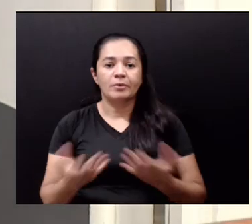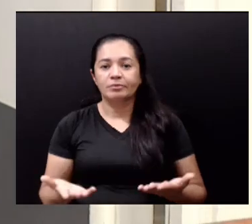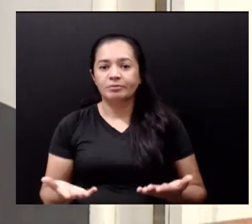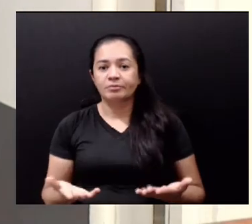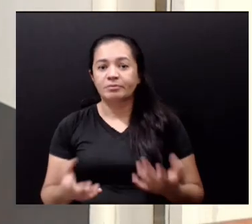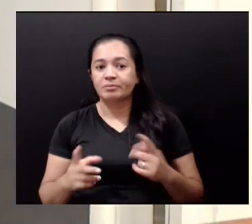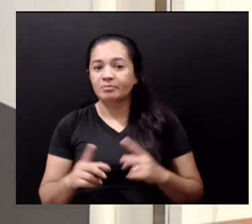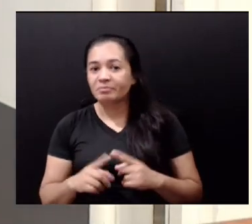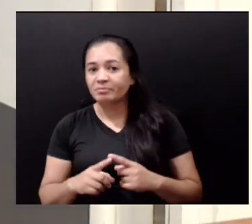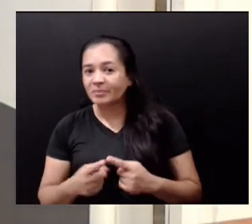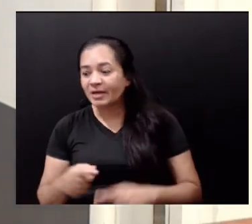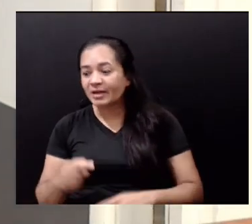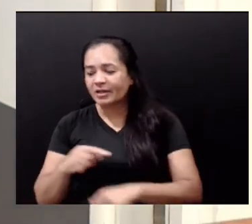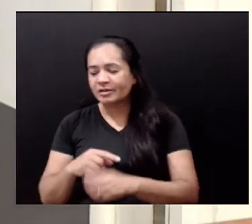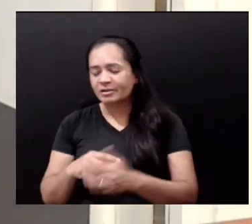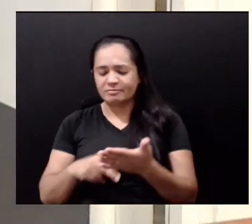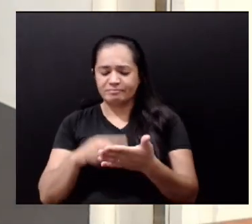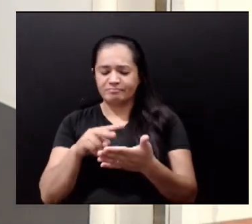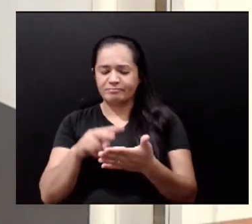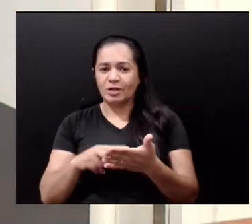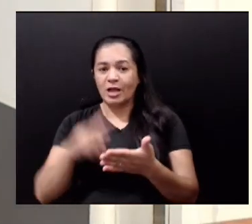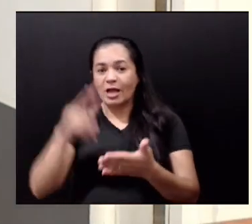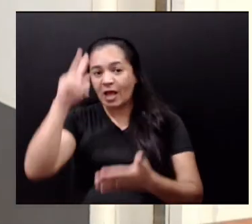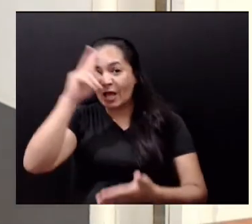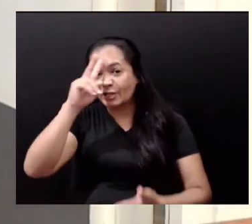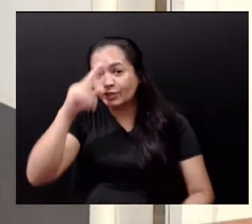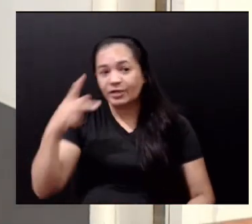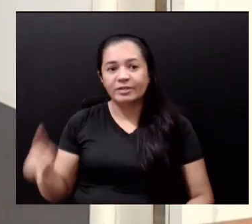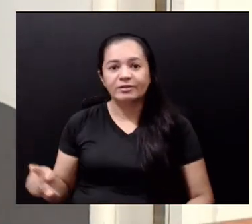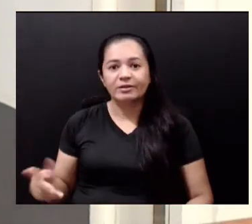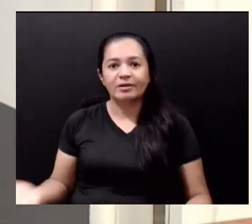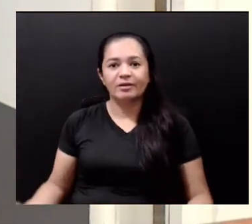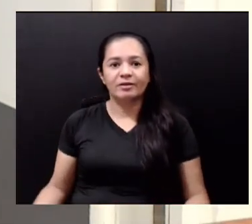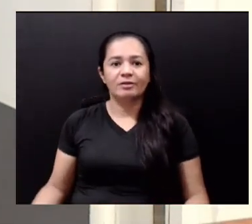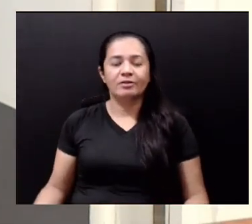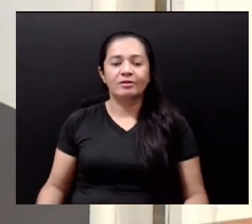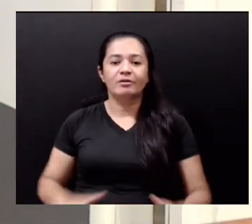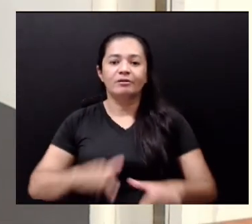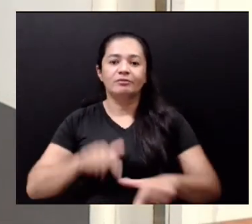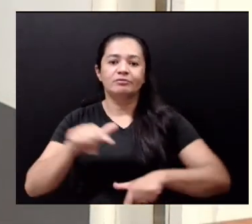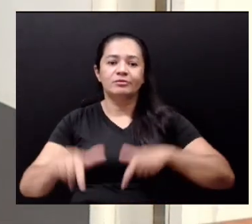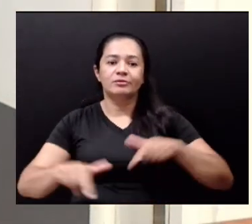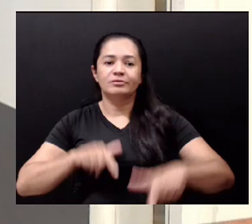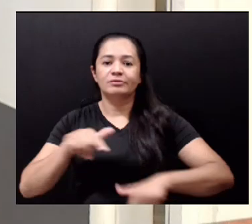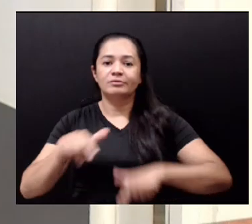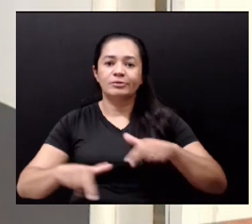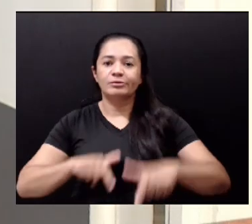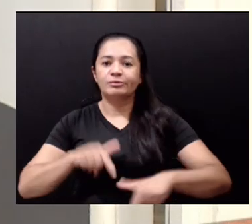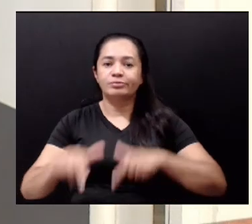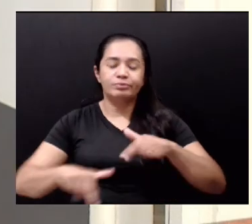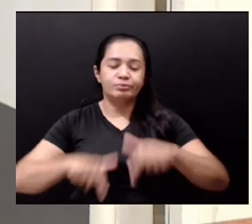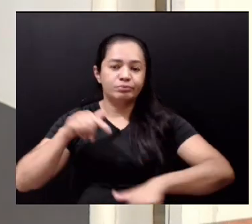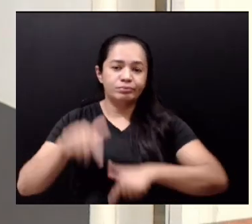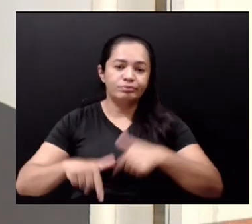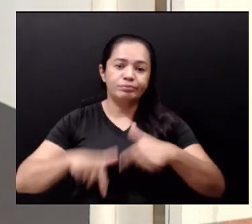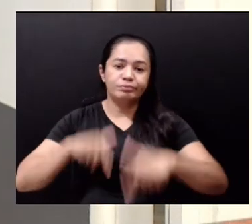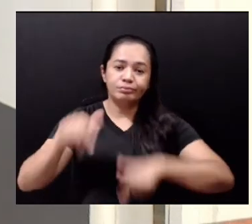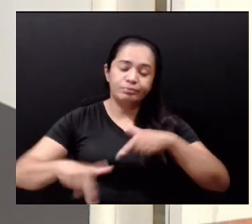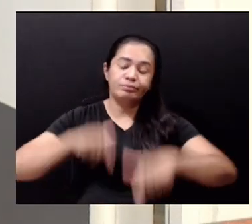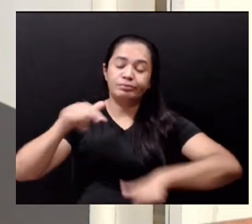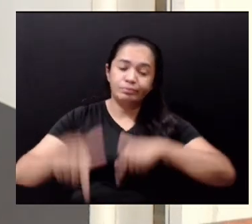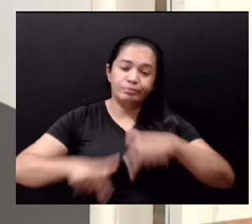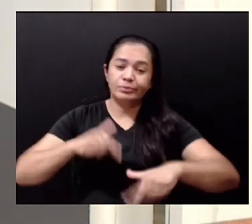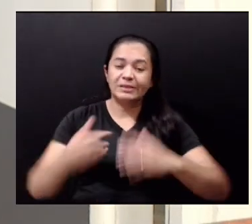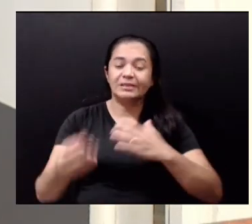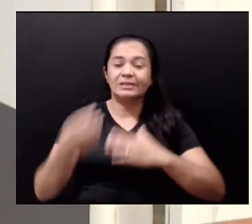ela tinha uma tripla jornada de trabalho, né? Ela tem o trabalho não remunerado, o trabalho de cuidado em casa, né? Seja com a